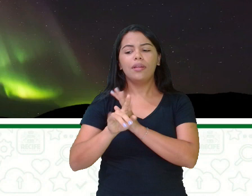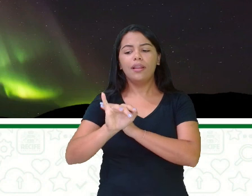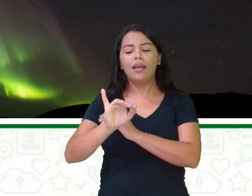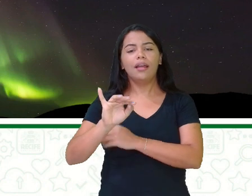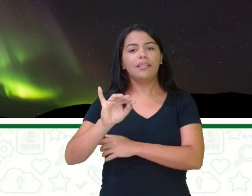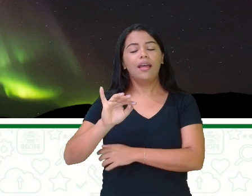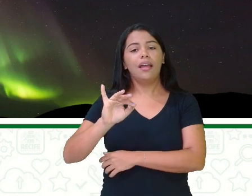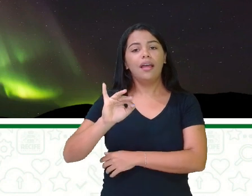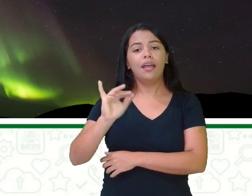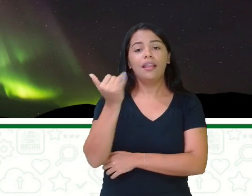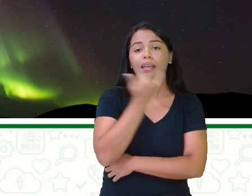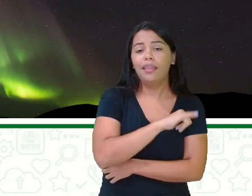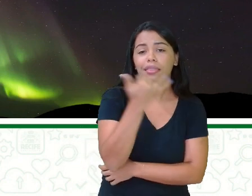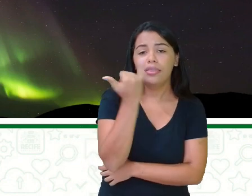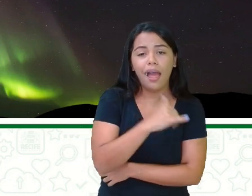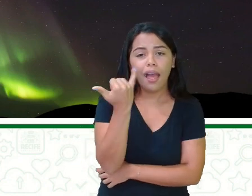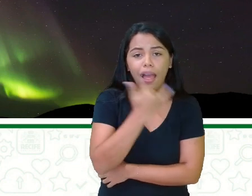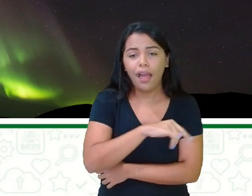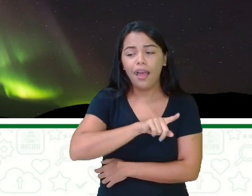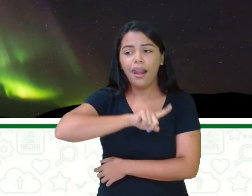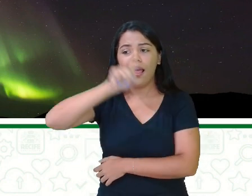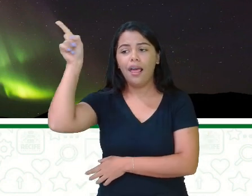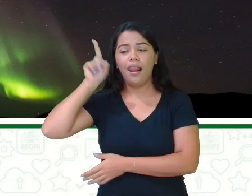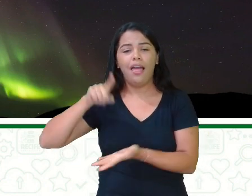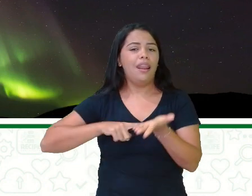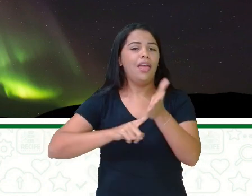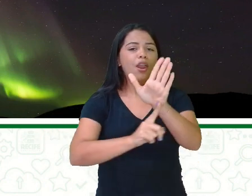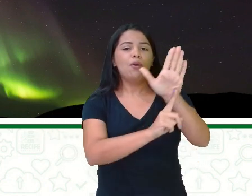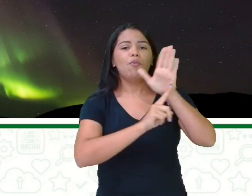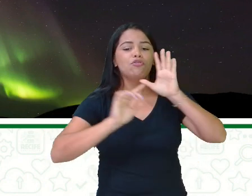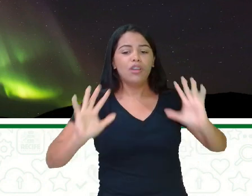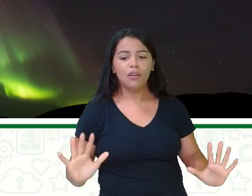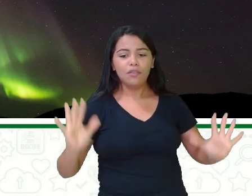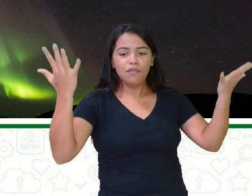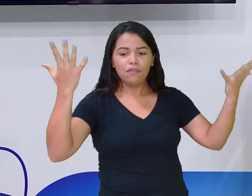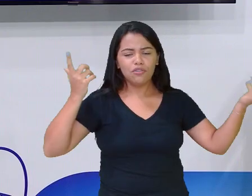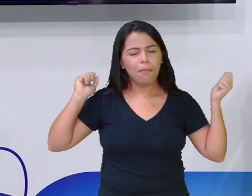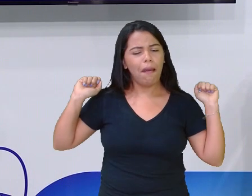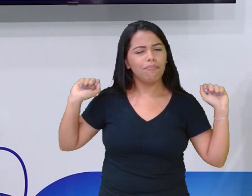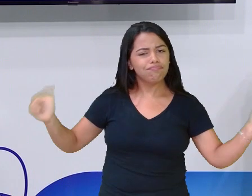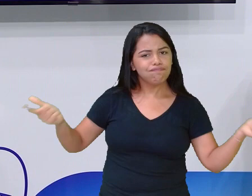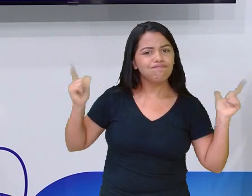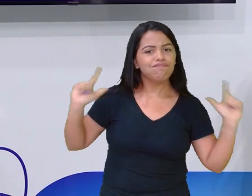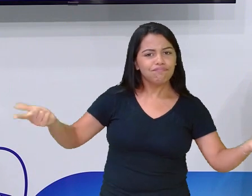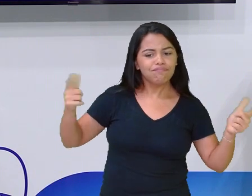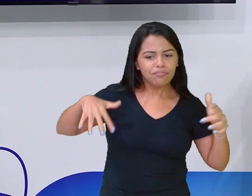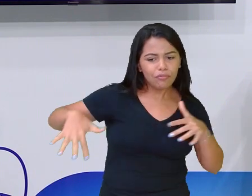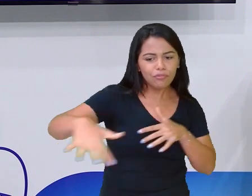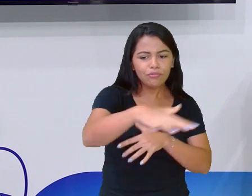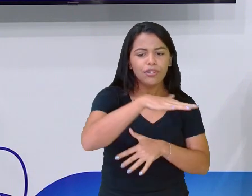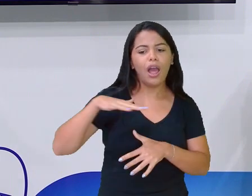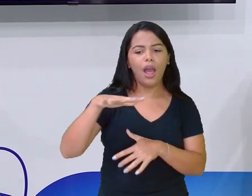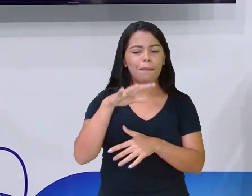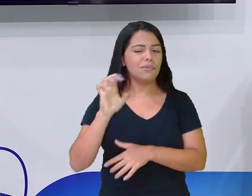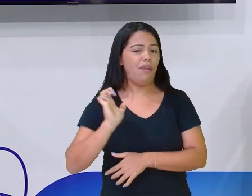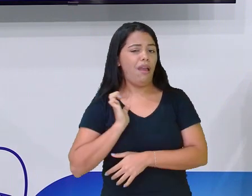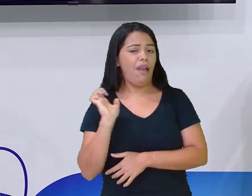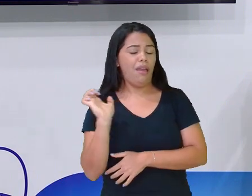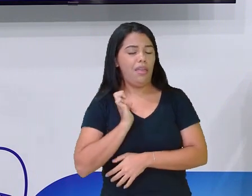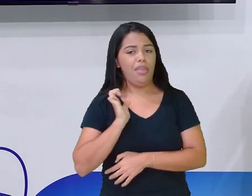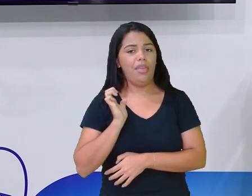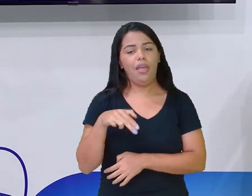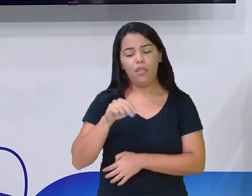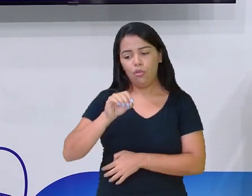Era apresentado em festas para entretenimento da nobreza, ou